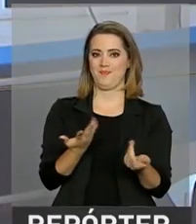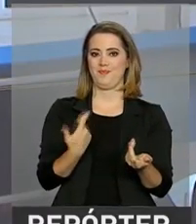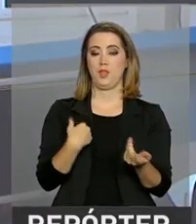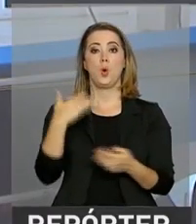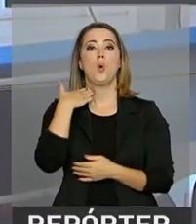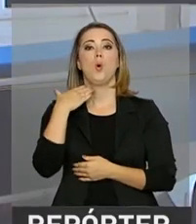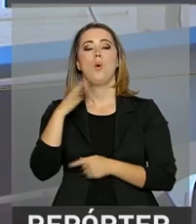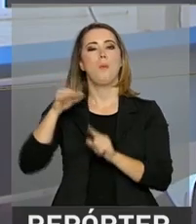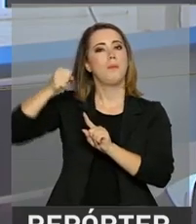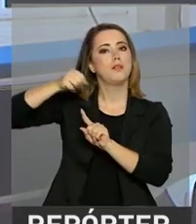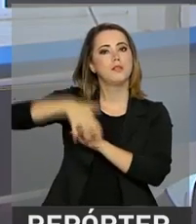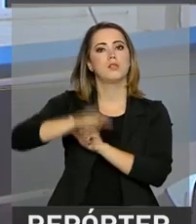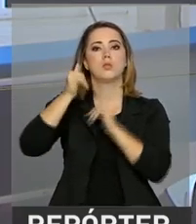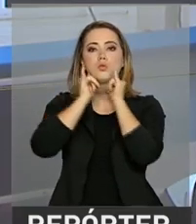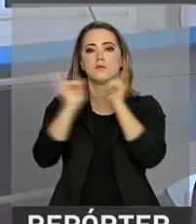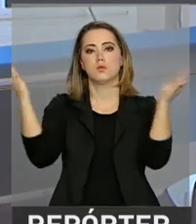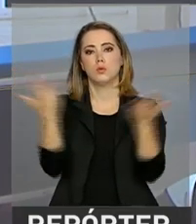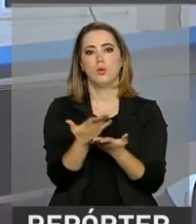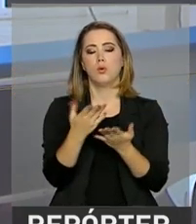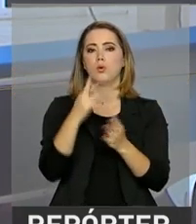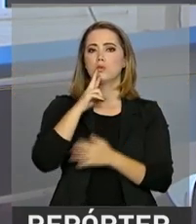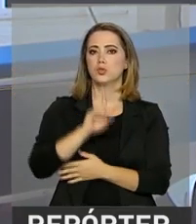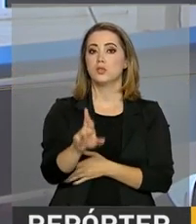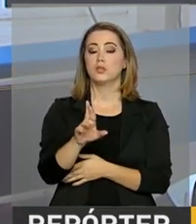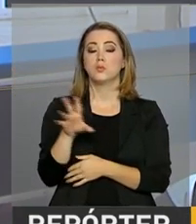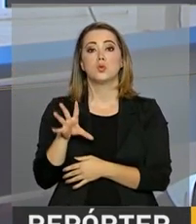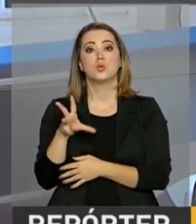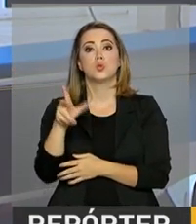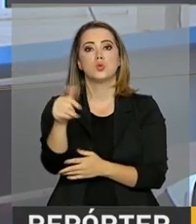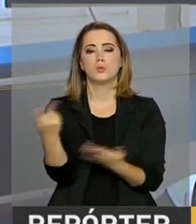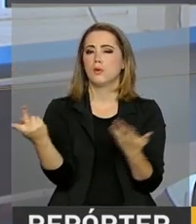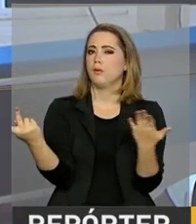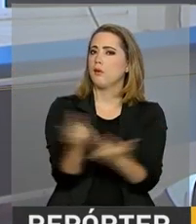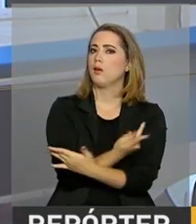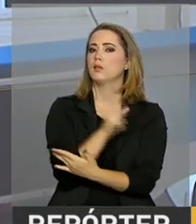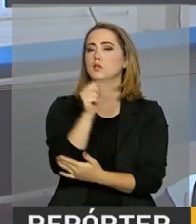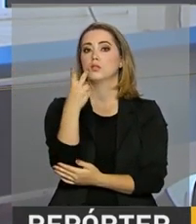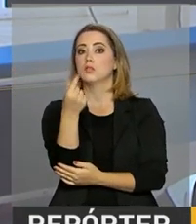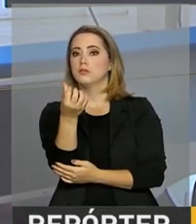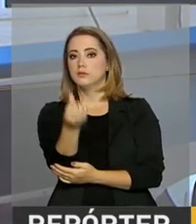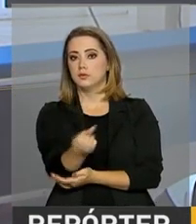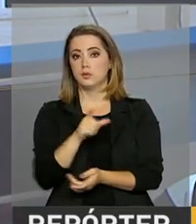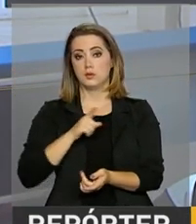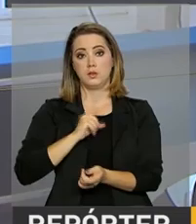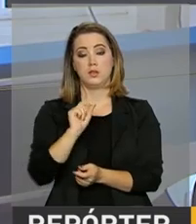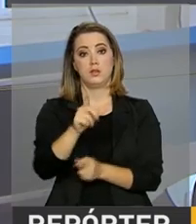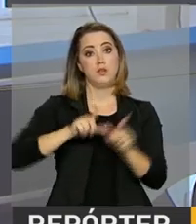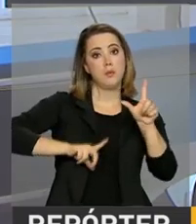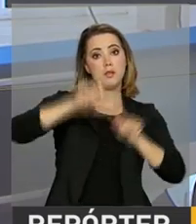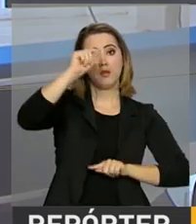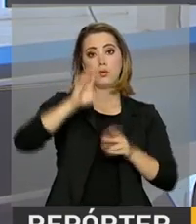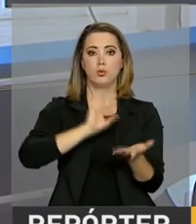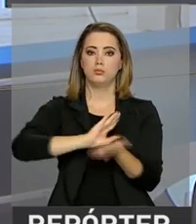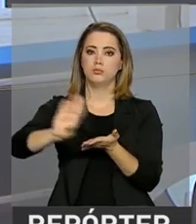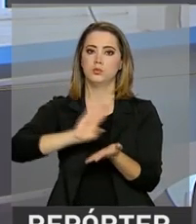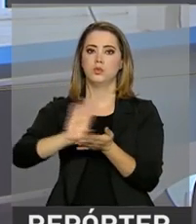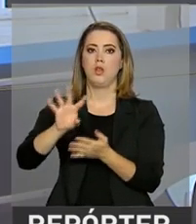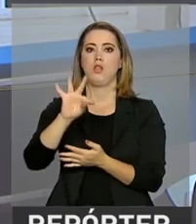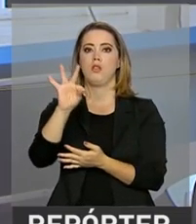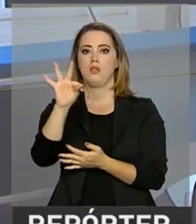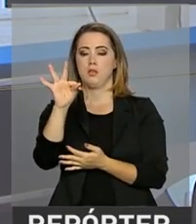divulgou hoje o resultado das transações correntes em 2016 e tem também recorde de investimentos no